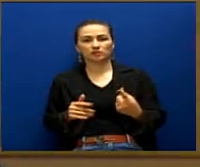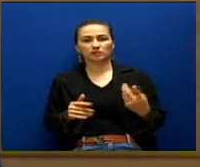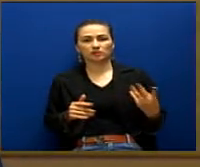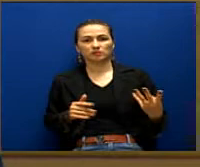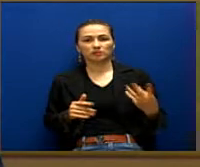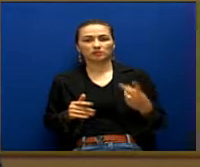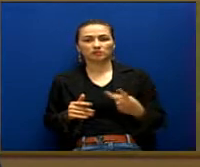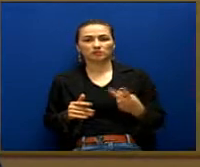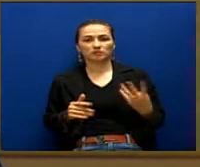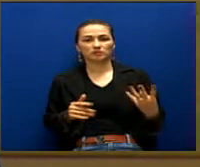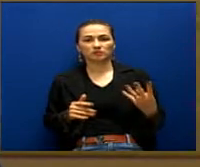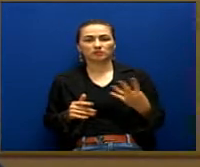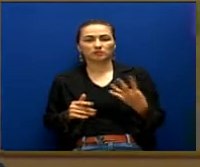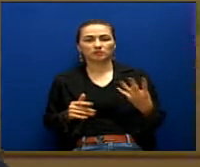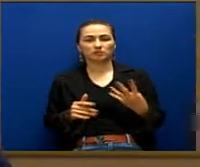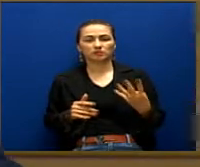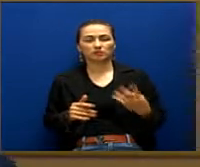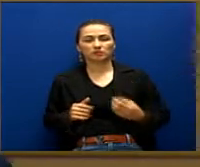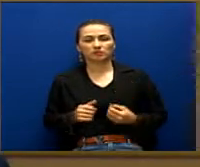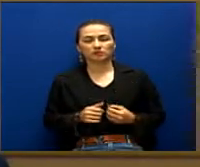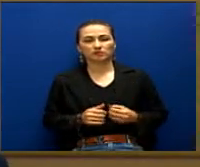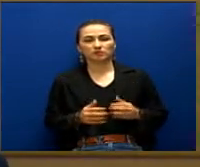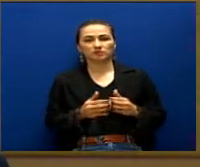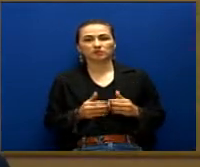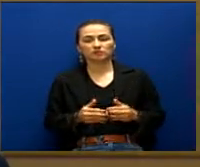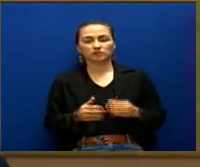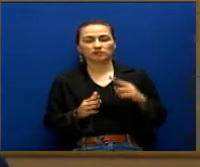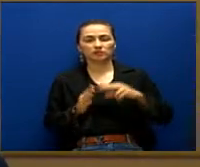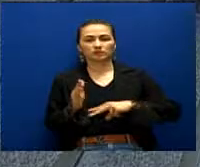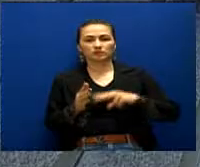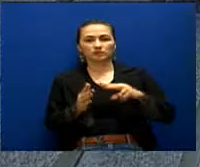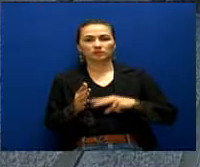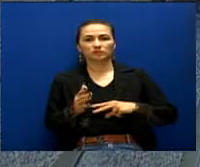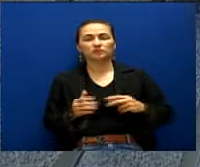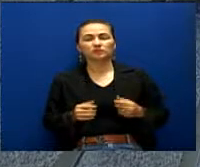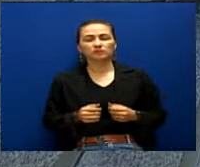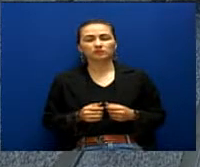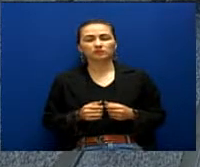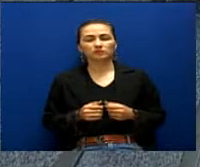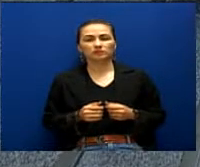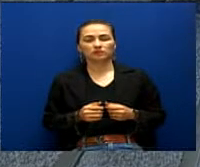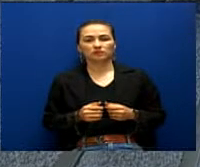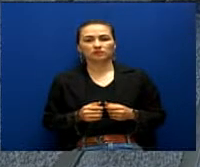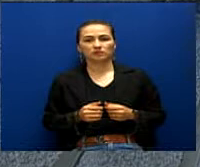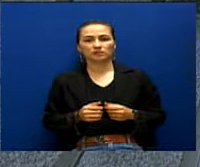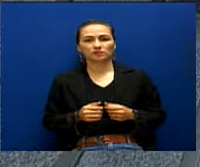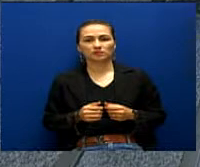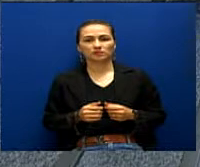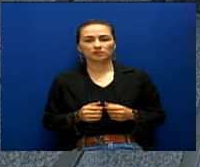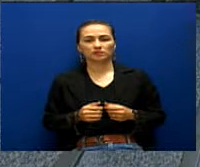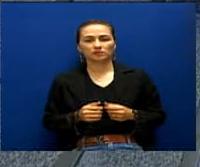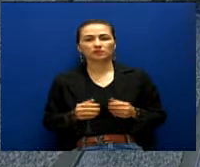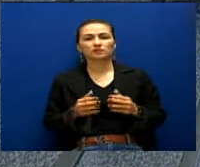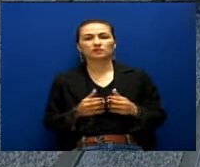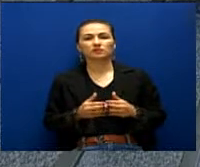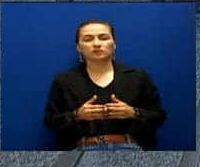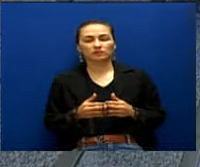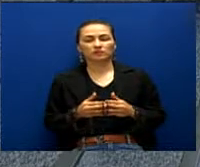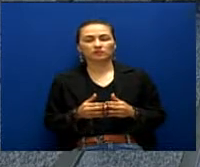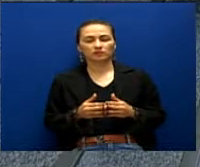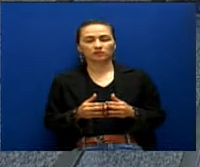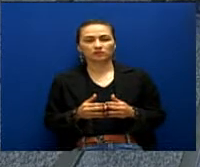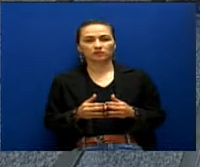44. A leitura da emenda 7. O presidente 7. Pede, então, para que seja votado... em bloco, para quebrar